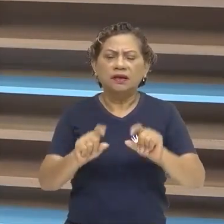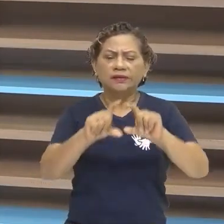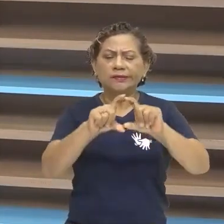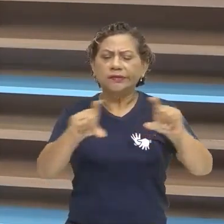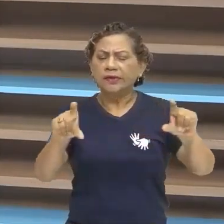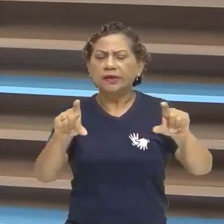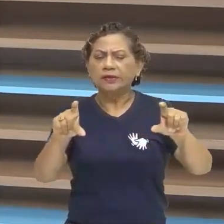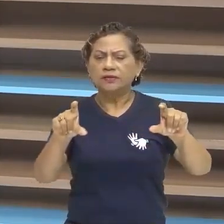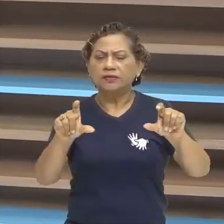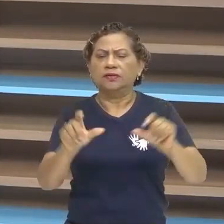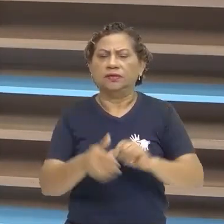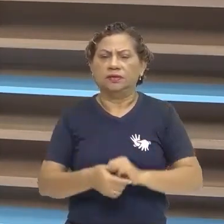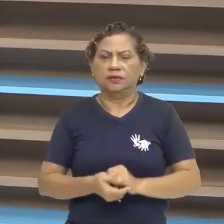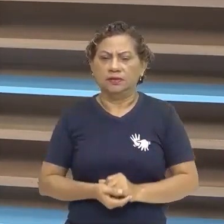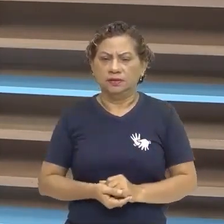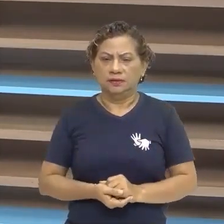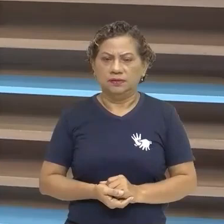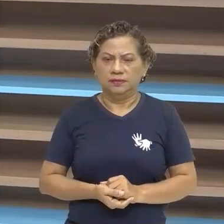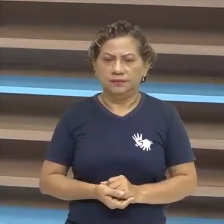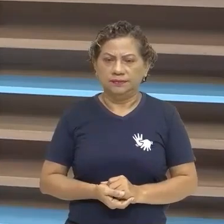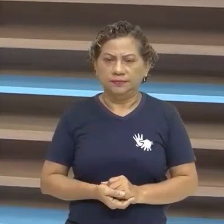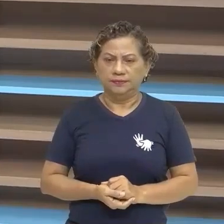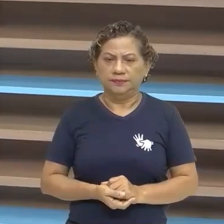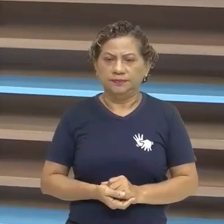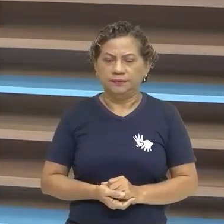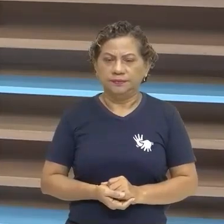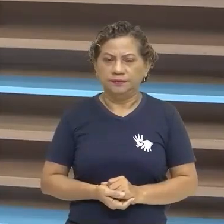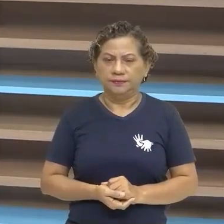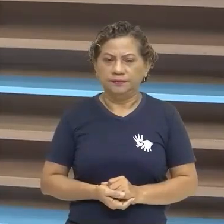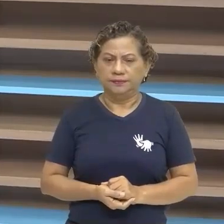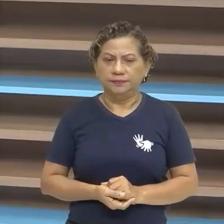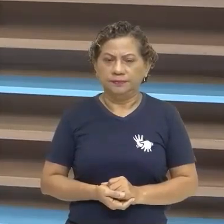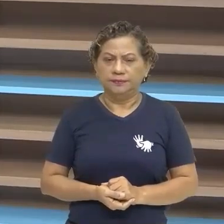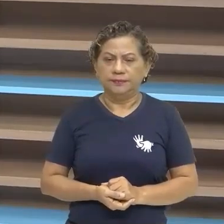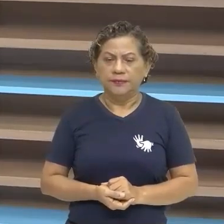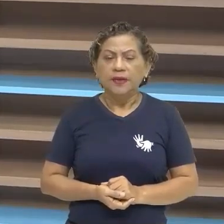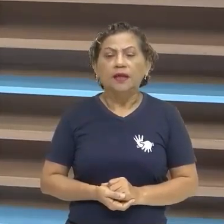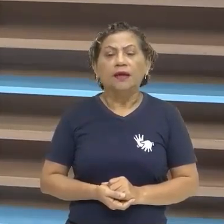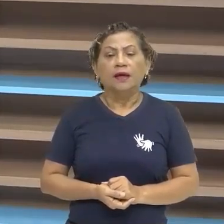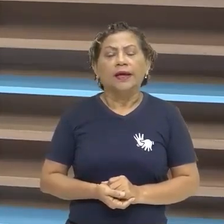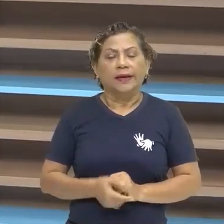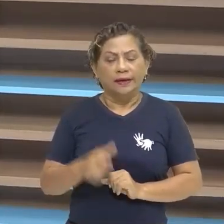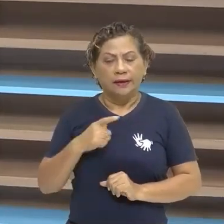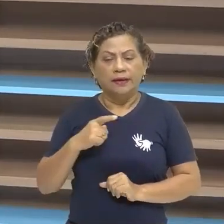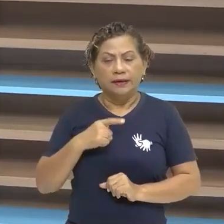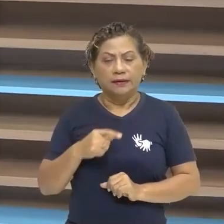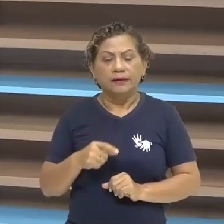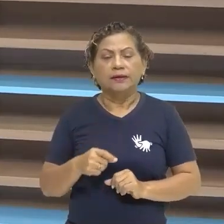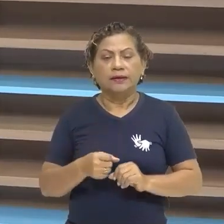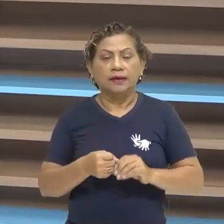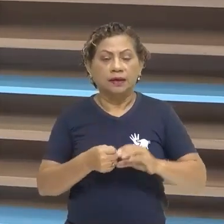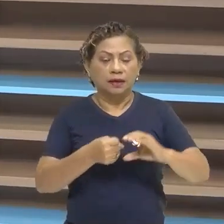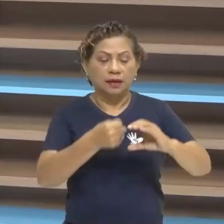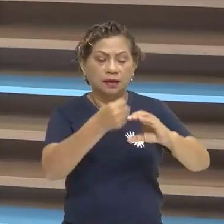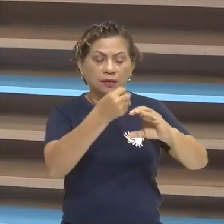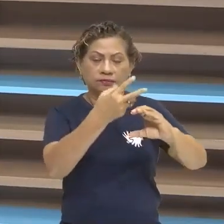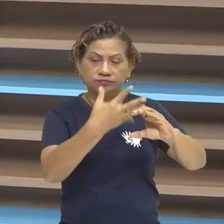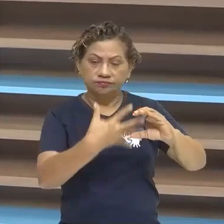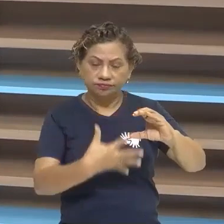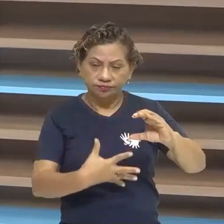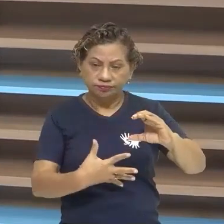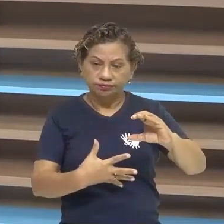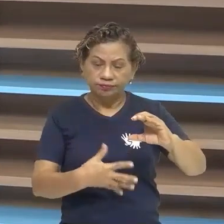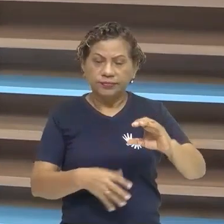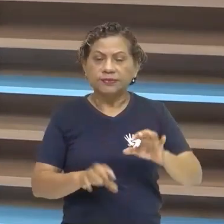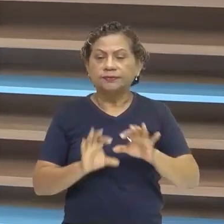Bem, as orações coordenadas, né, elas têm uma característica, elas são